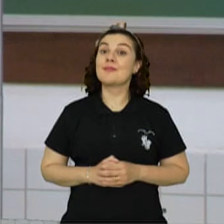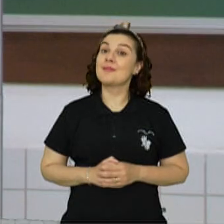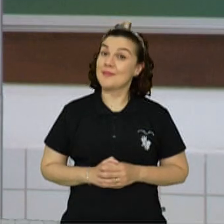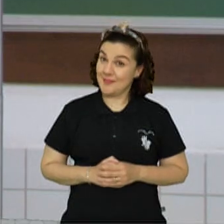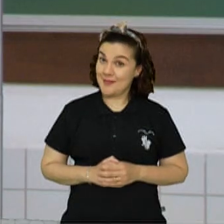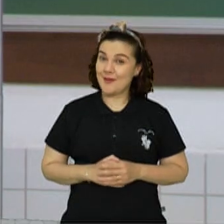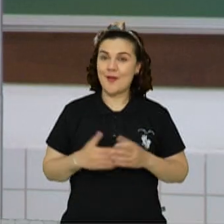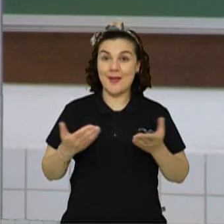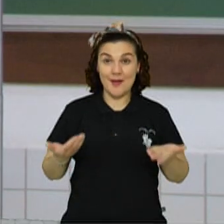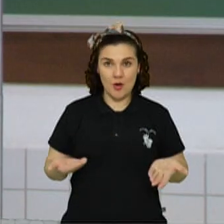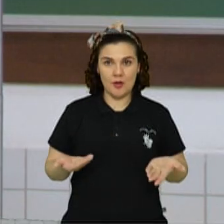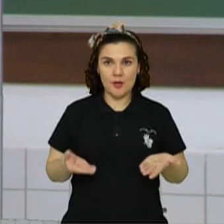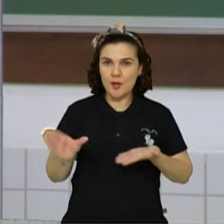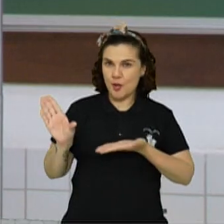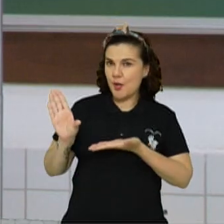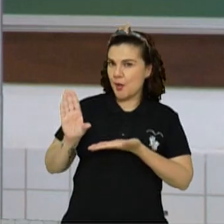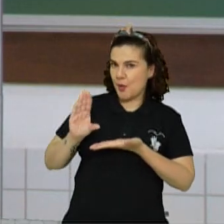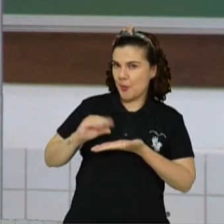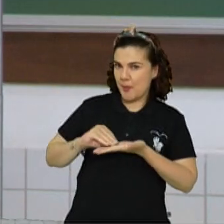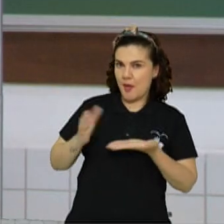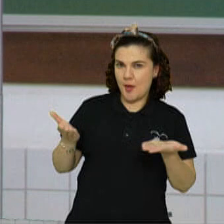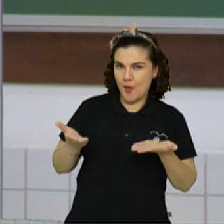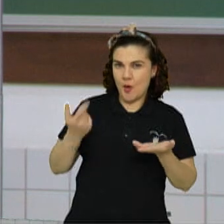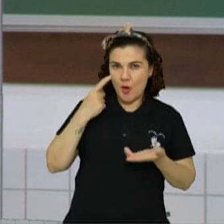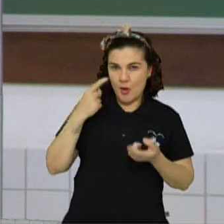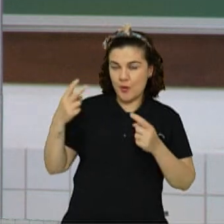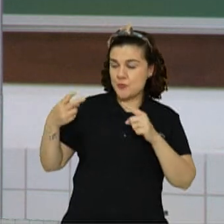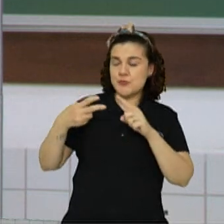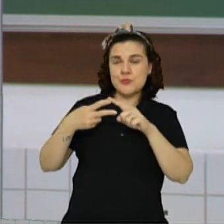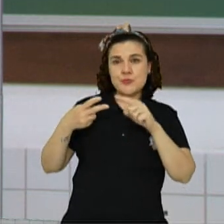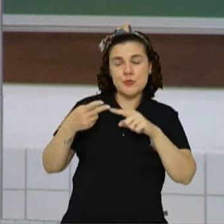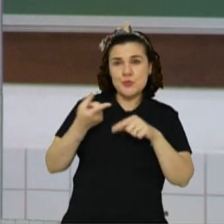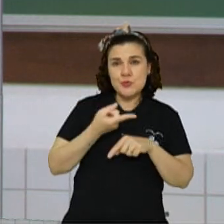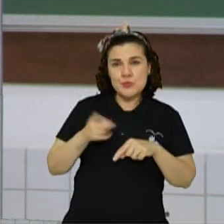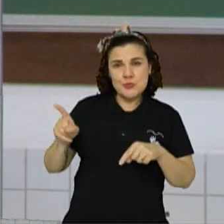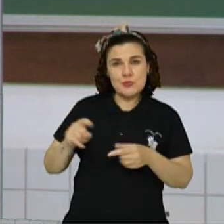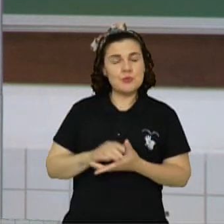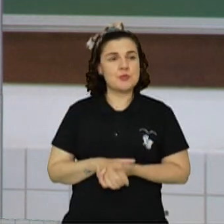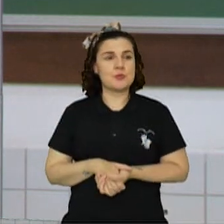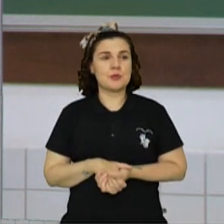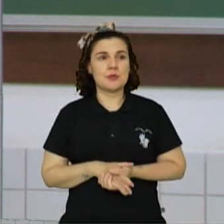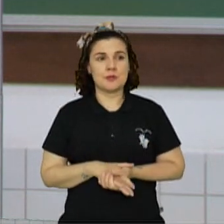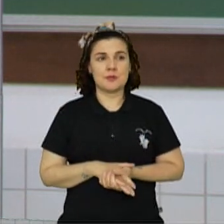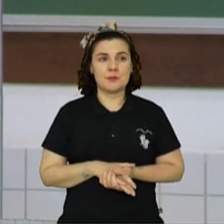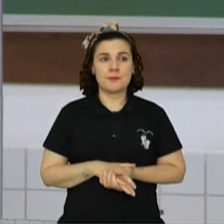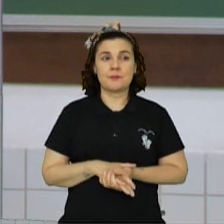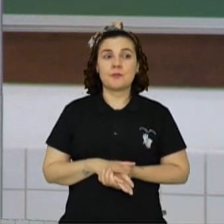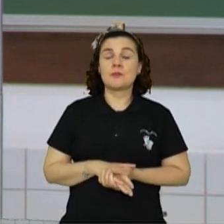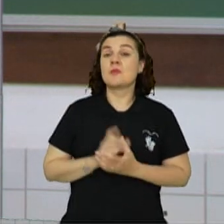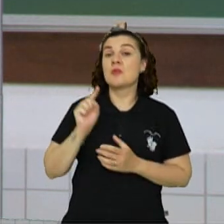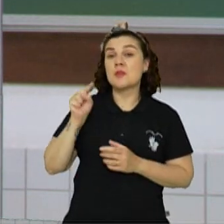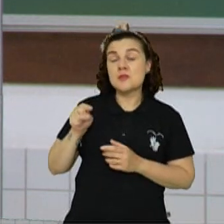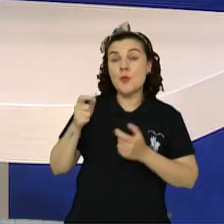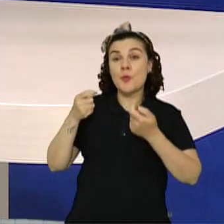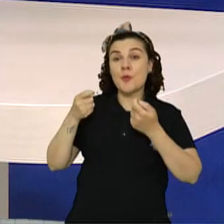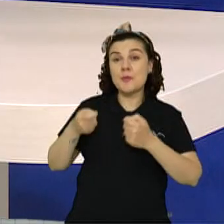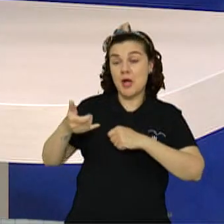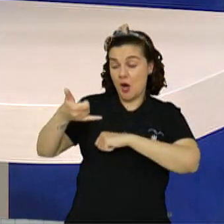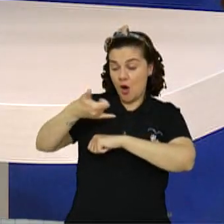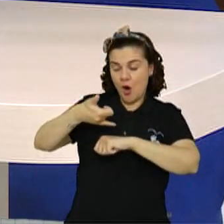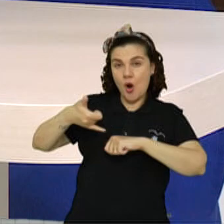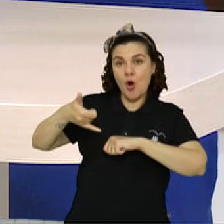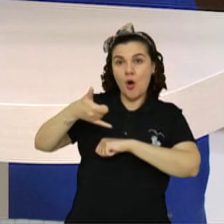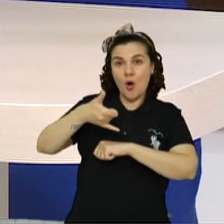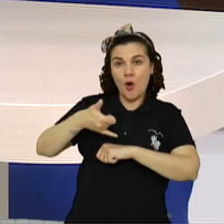E aí, pessoal, anotaram? Vamos lá. Vamos aqui para o sétimo material. Eu preciso um pouquinho de